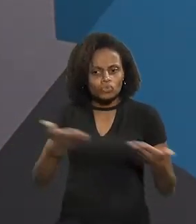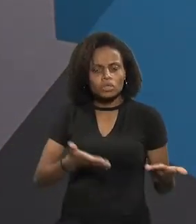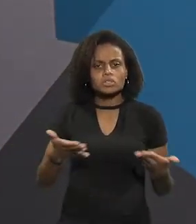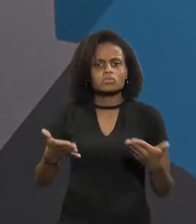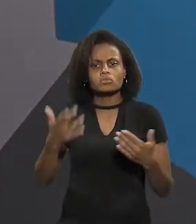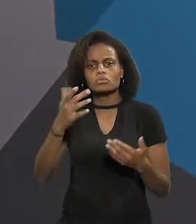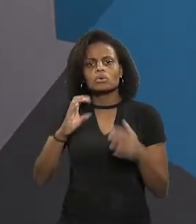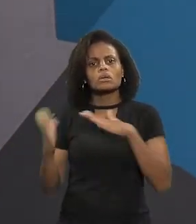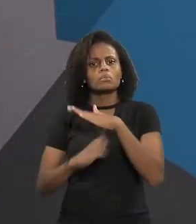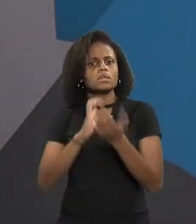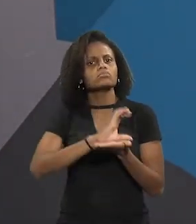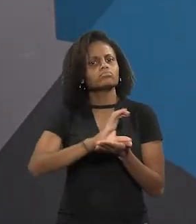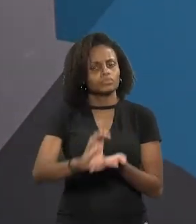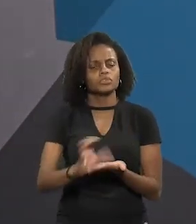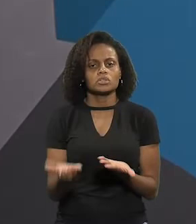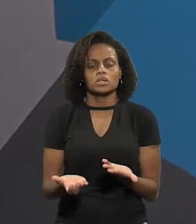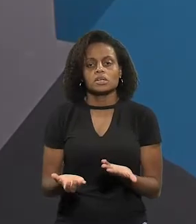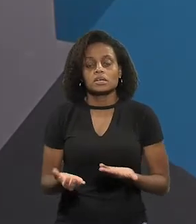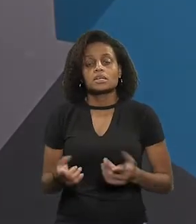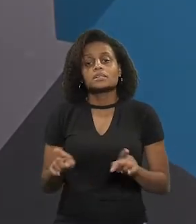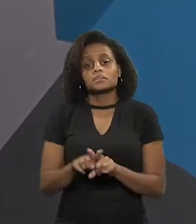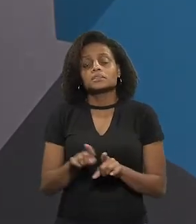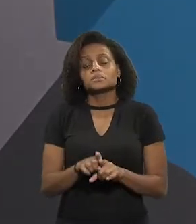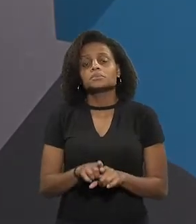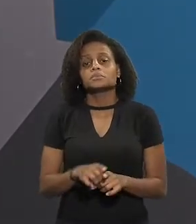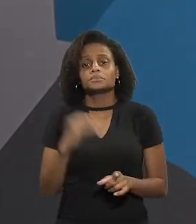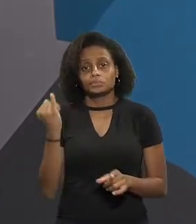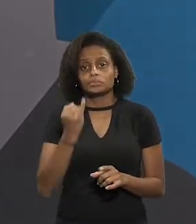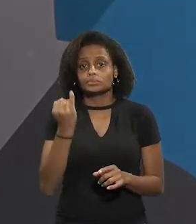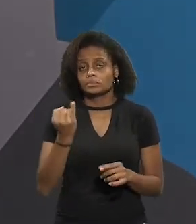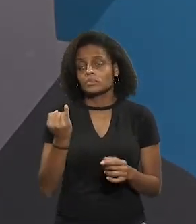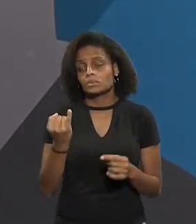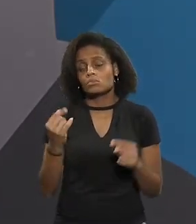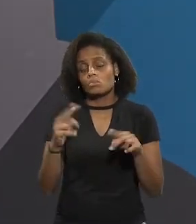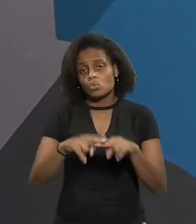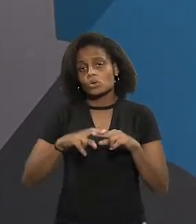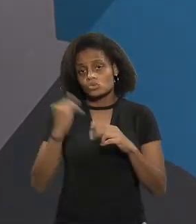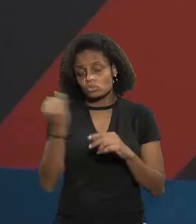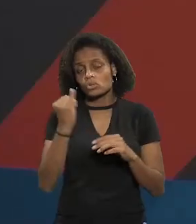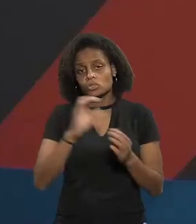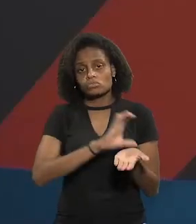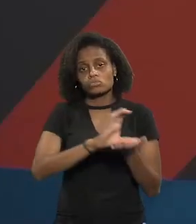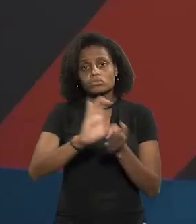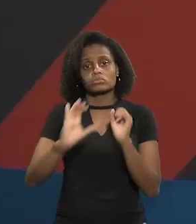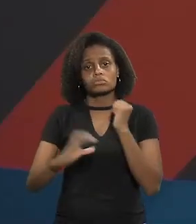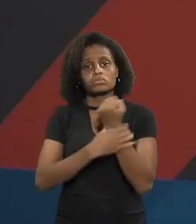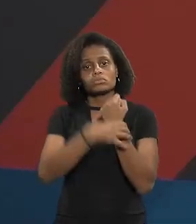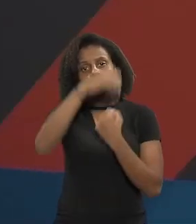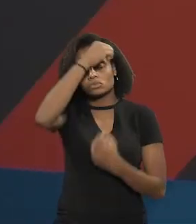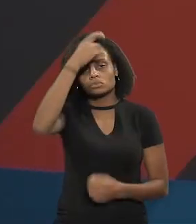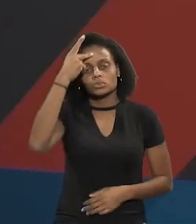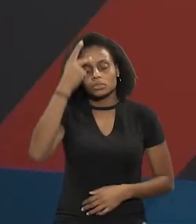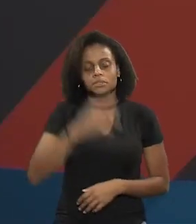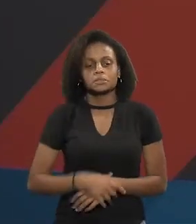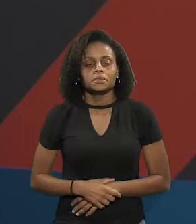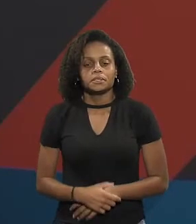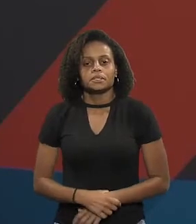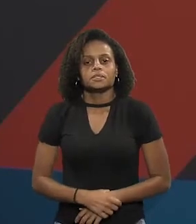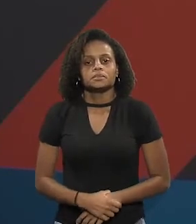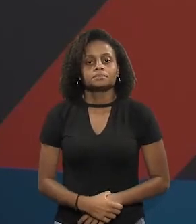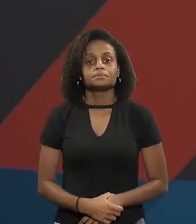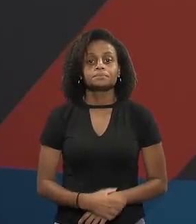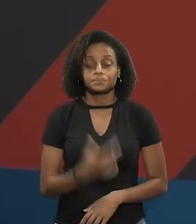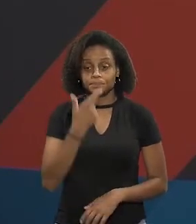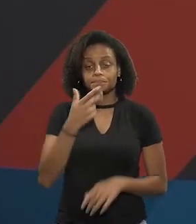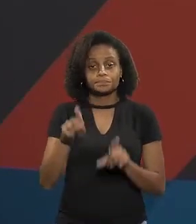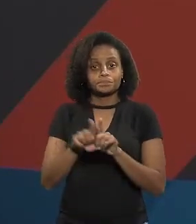atrativo ao investimento. E, sem dúvida nenhuma, isso passa pelo investimento em segurança pública. Deputado, falando já em segurança pública, né?